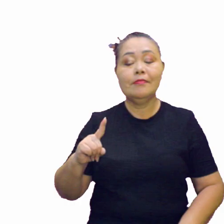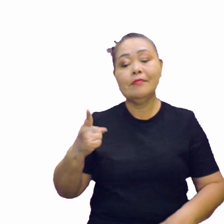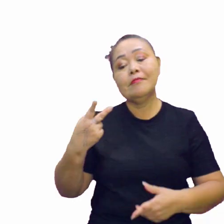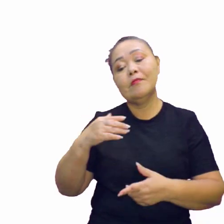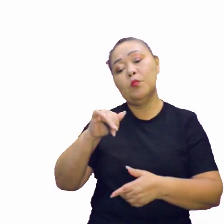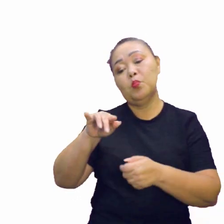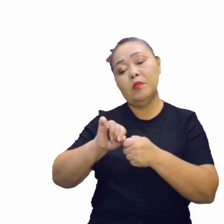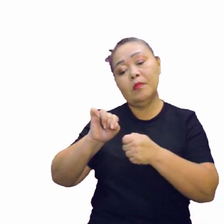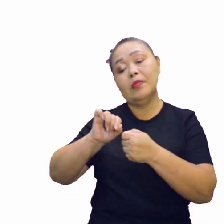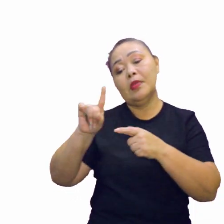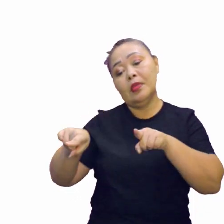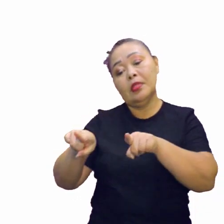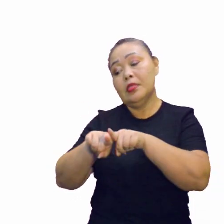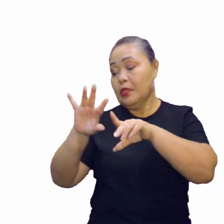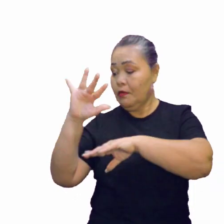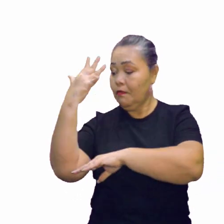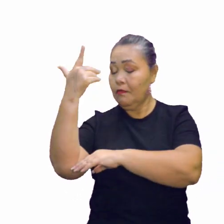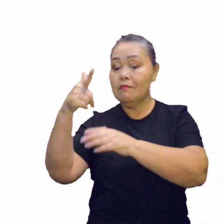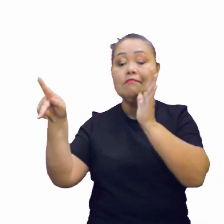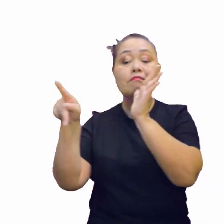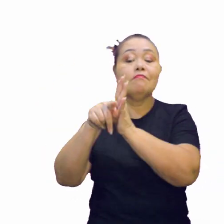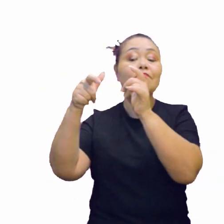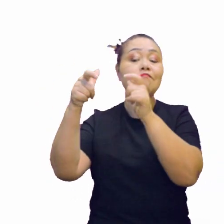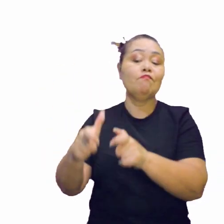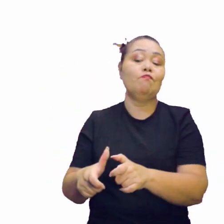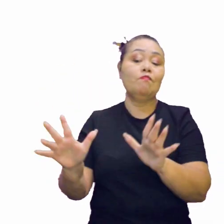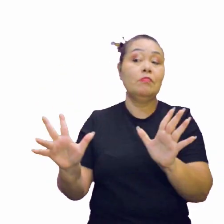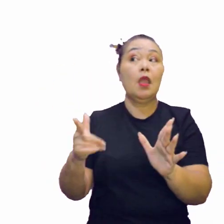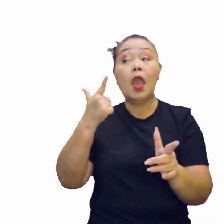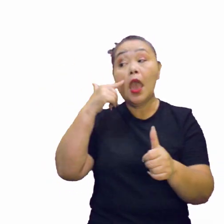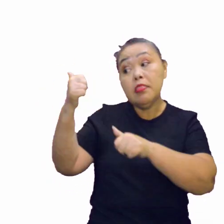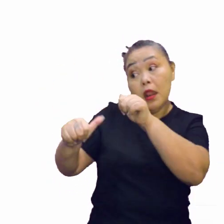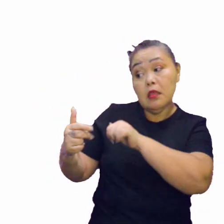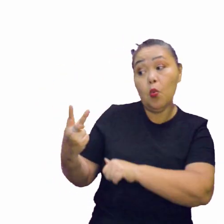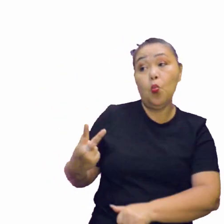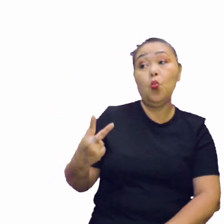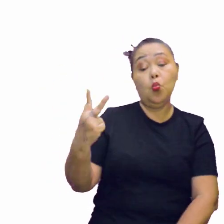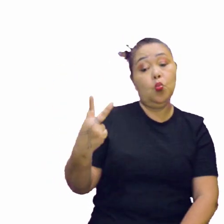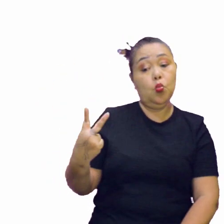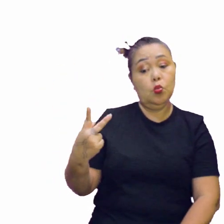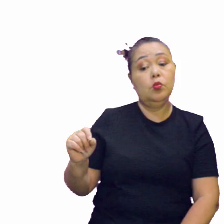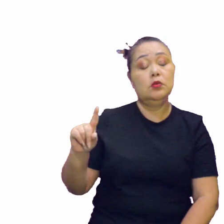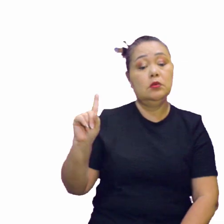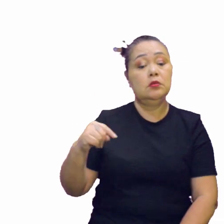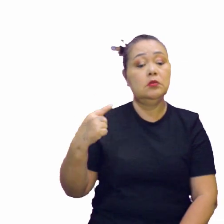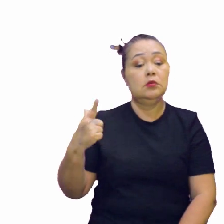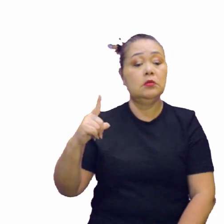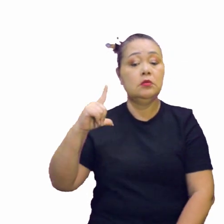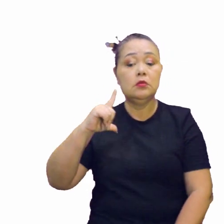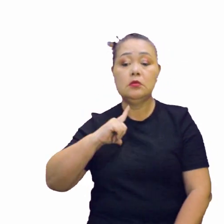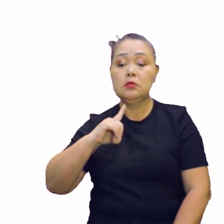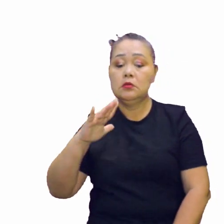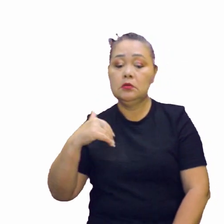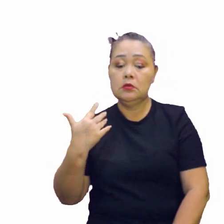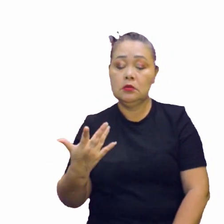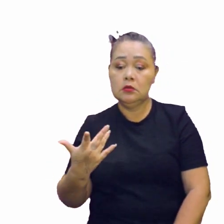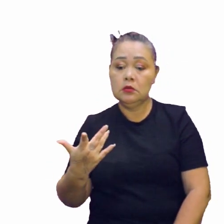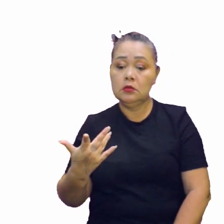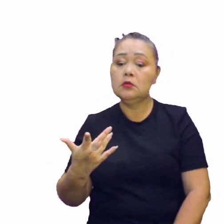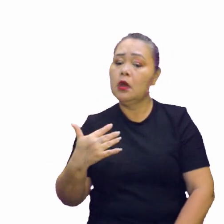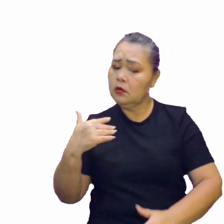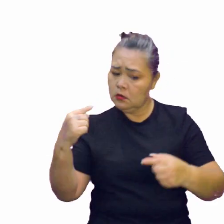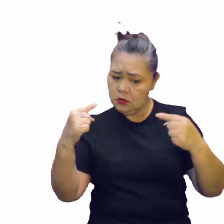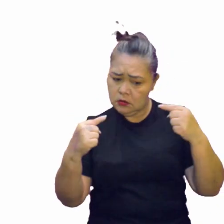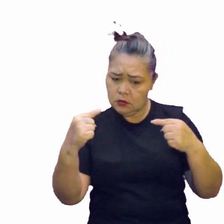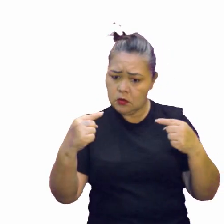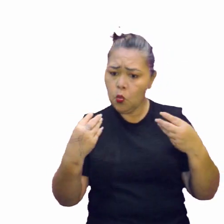árvores, das espécies nativas. Professor, já que isso tem essa proporcionalidade, como é que ficam